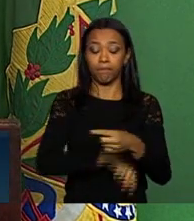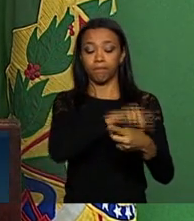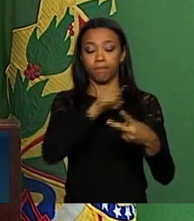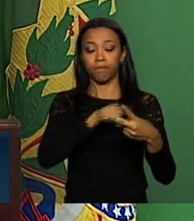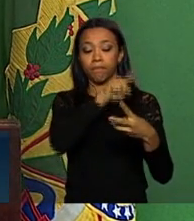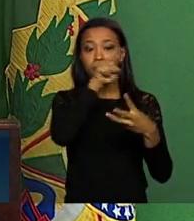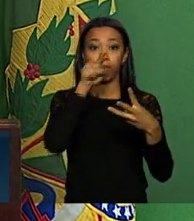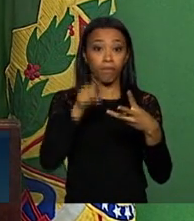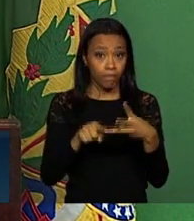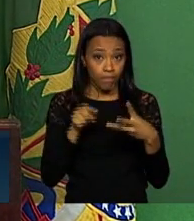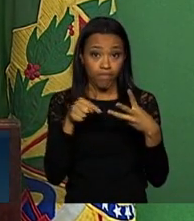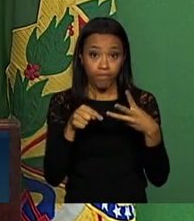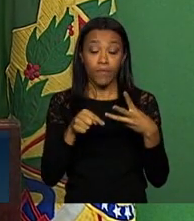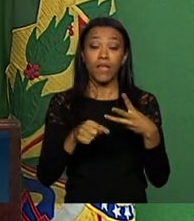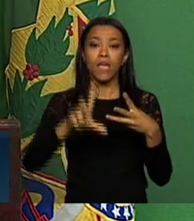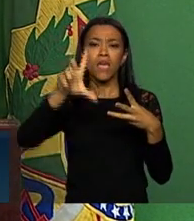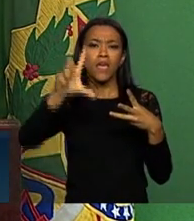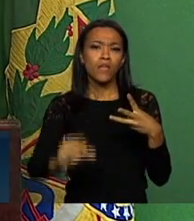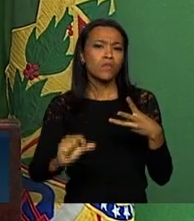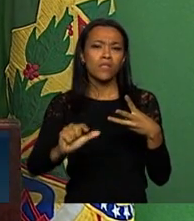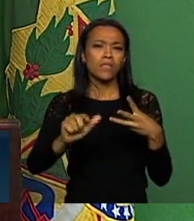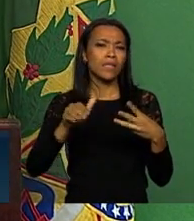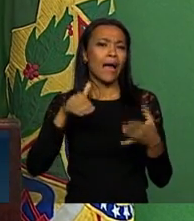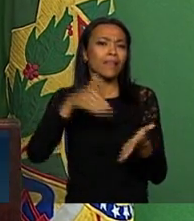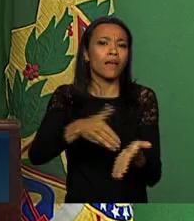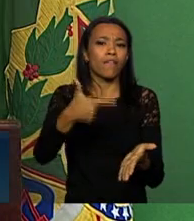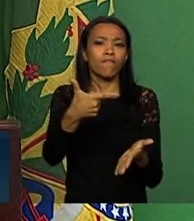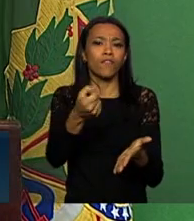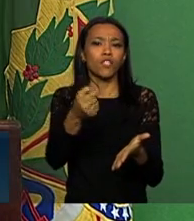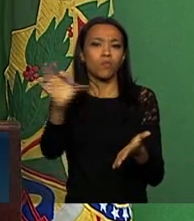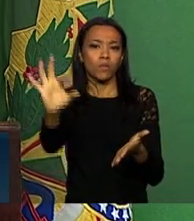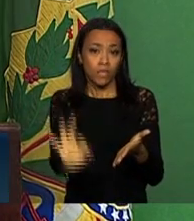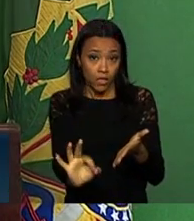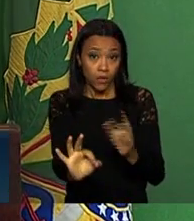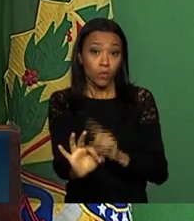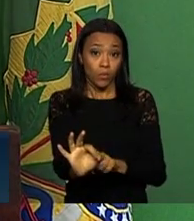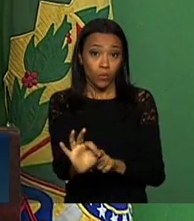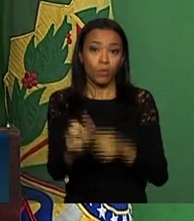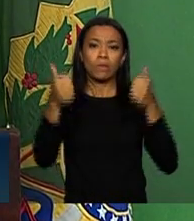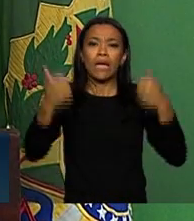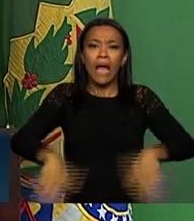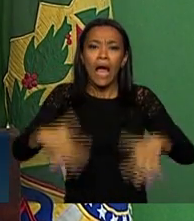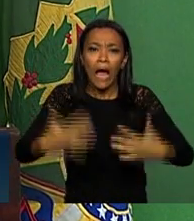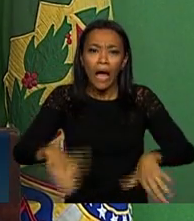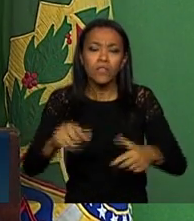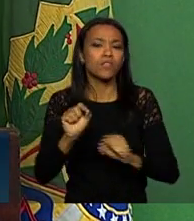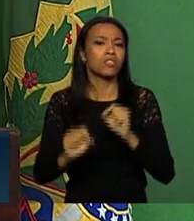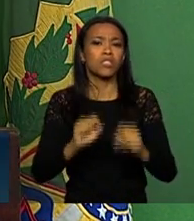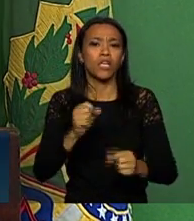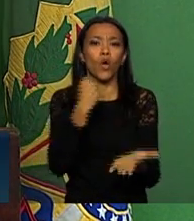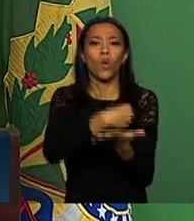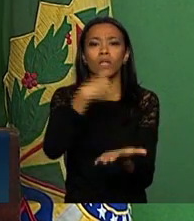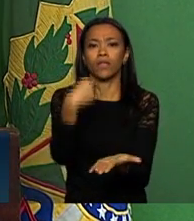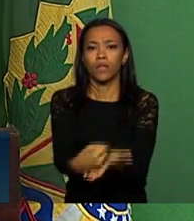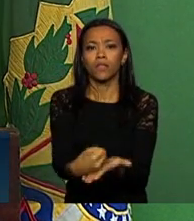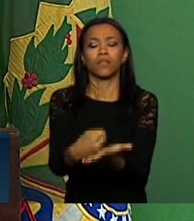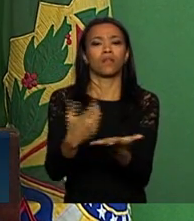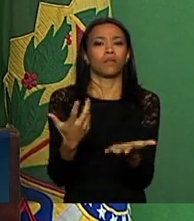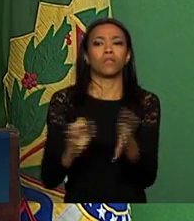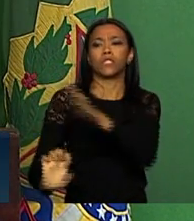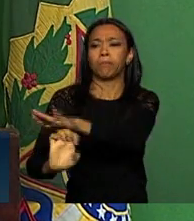vamos reduzir em até 20% os gastos de custeio e de contratação de serviços de